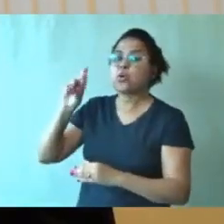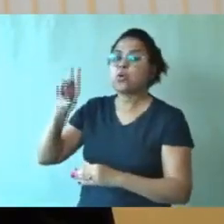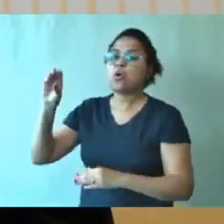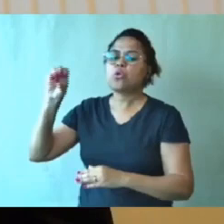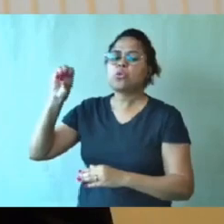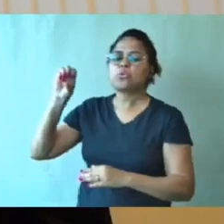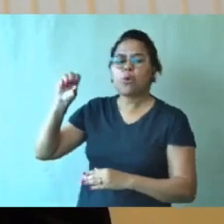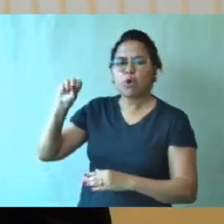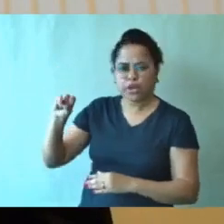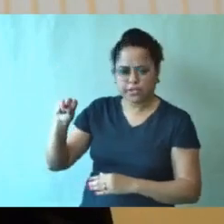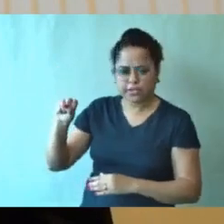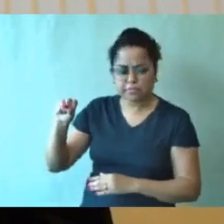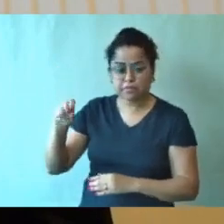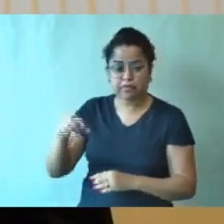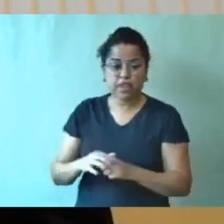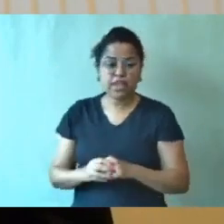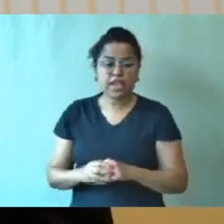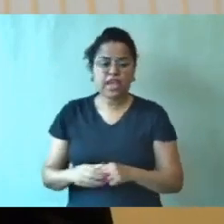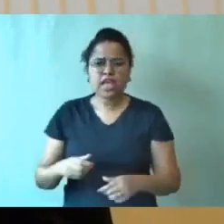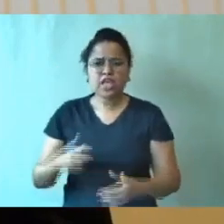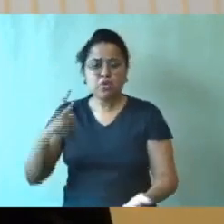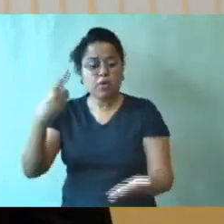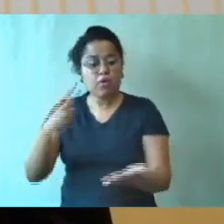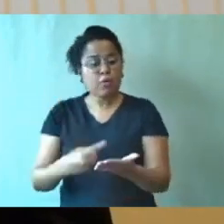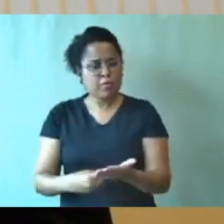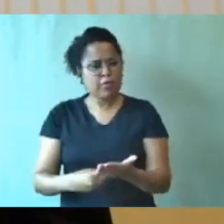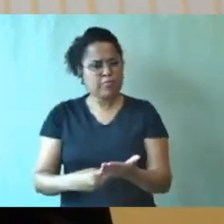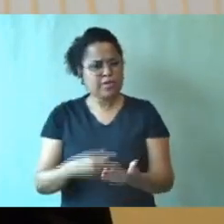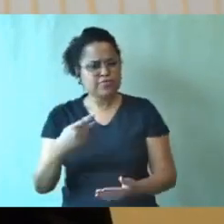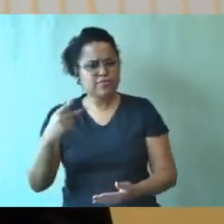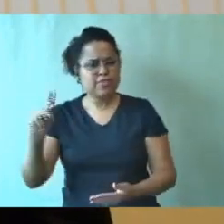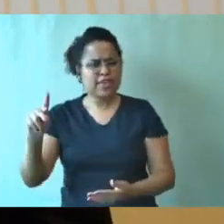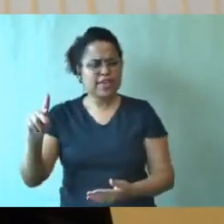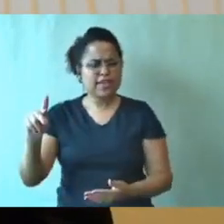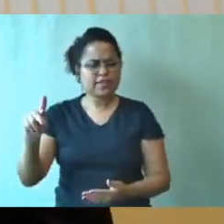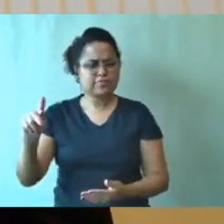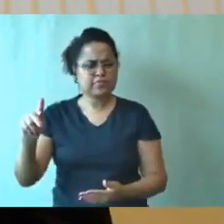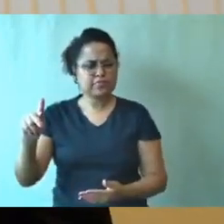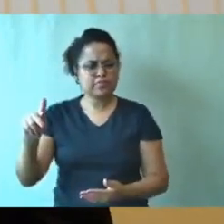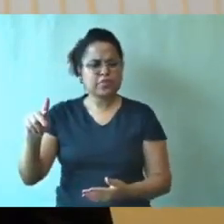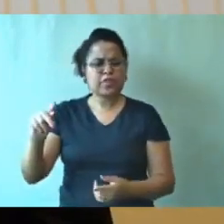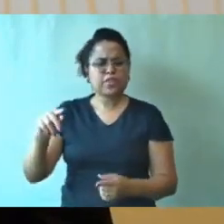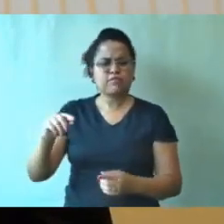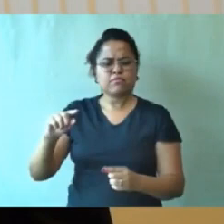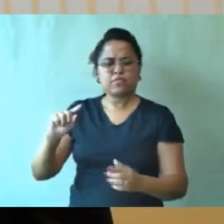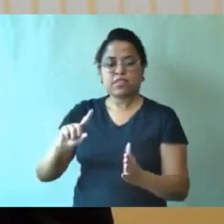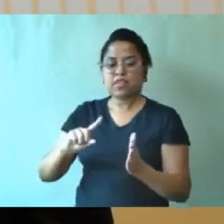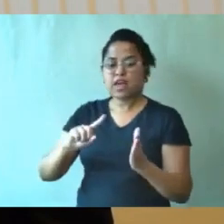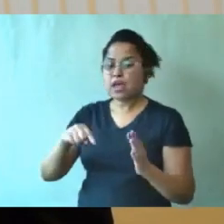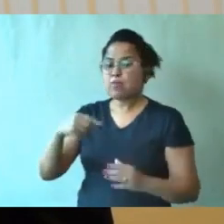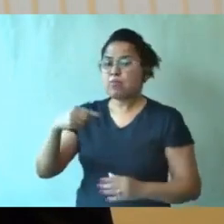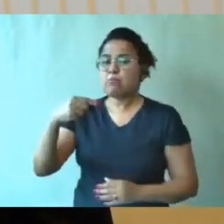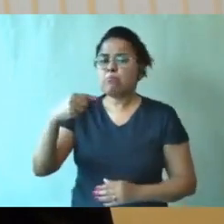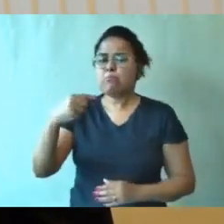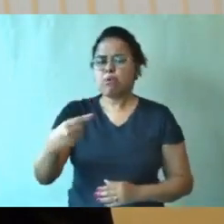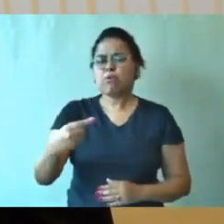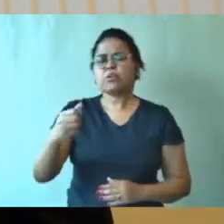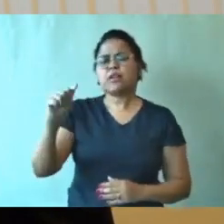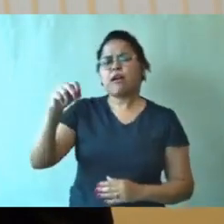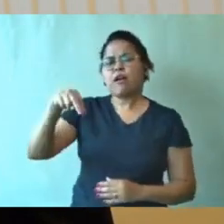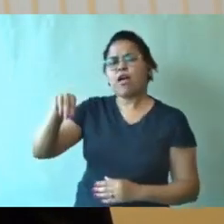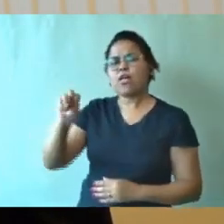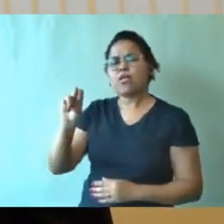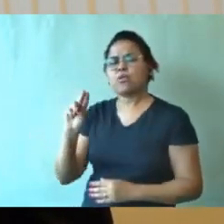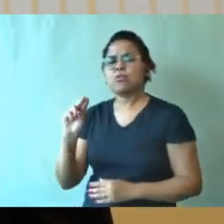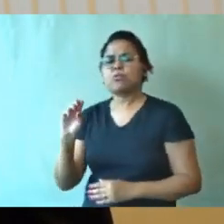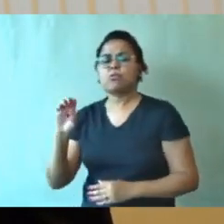mesmo. E o compromisso dele era que, após a anuência prévia, ele vai investir no setor. Me parece.